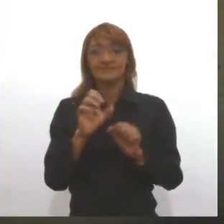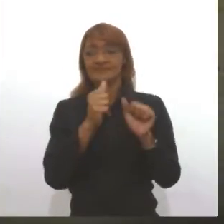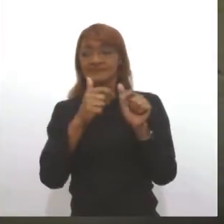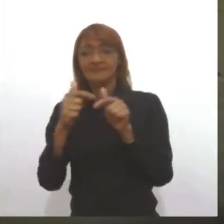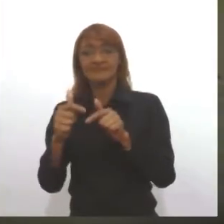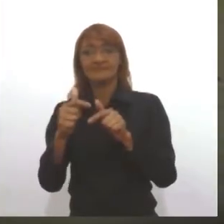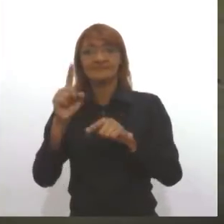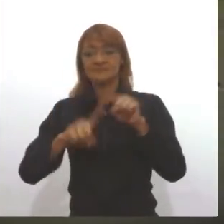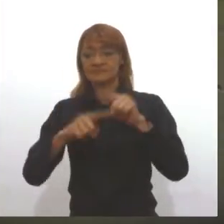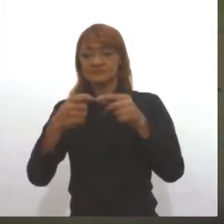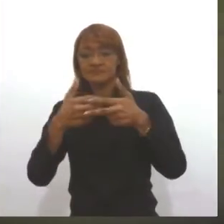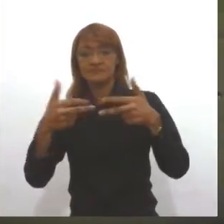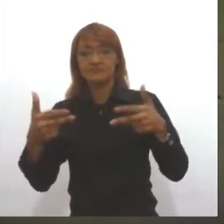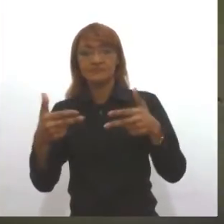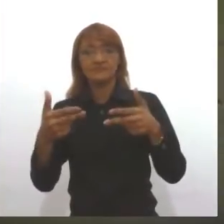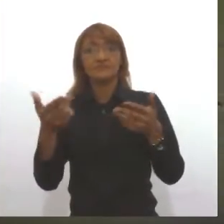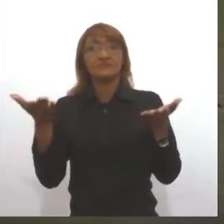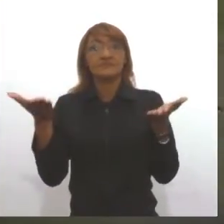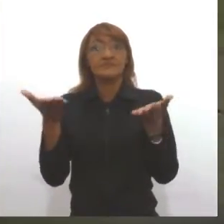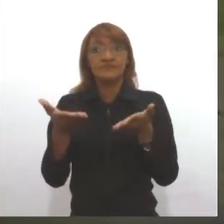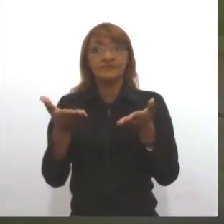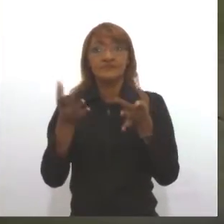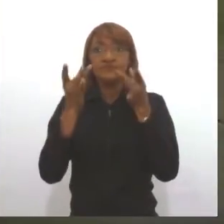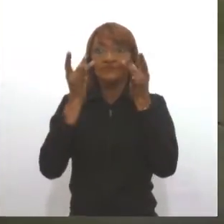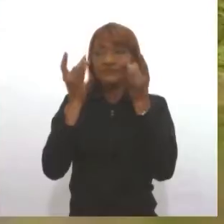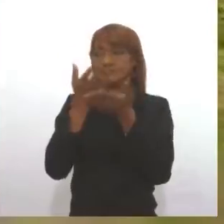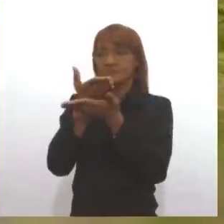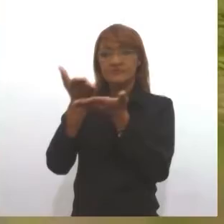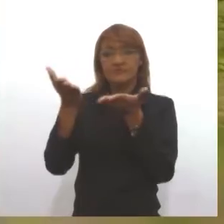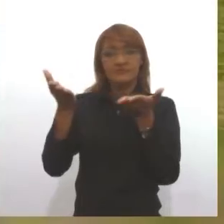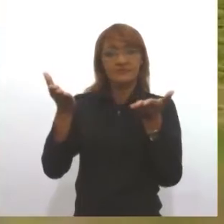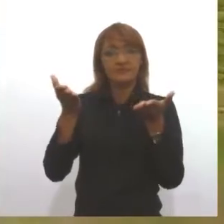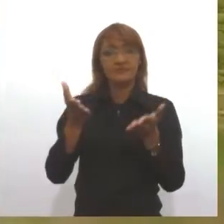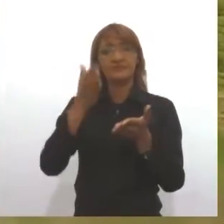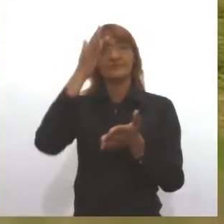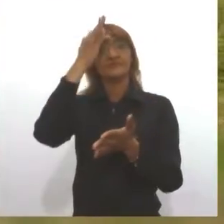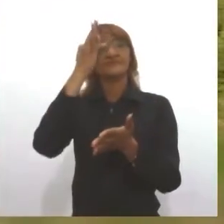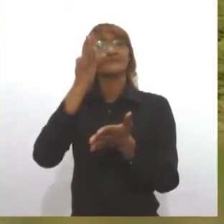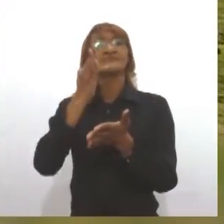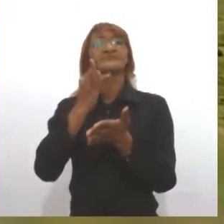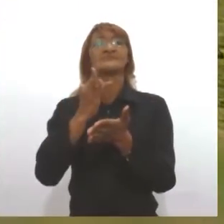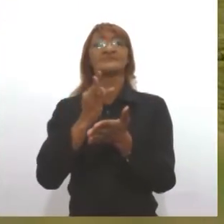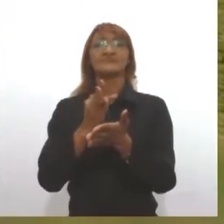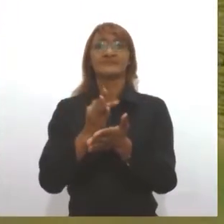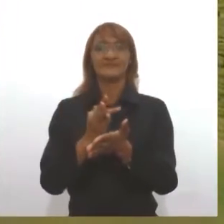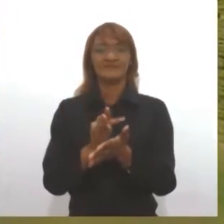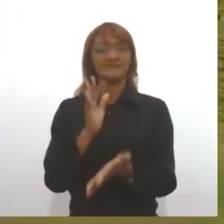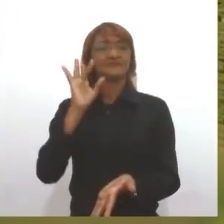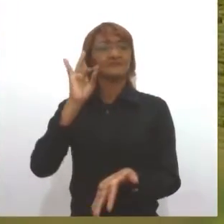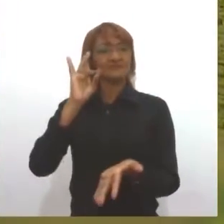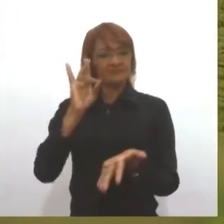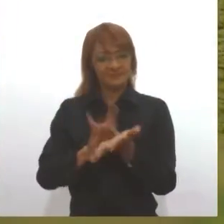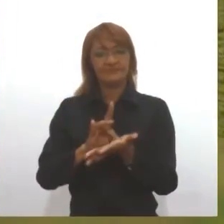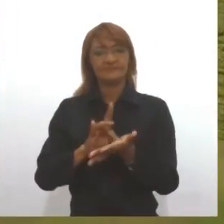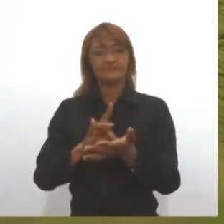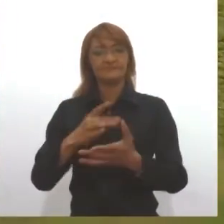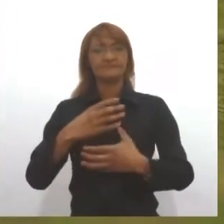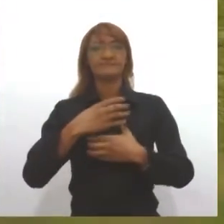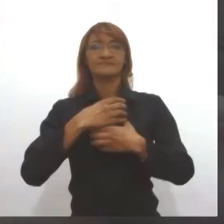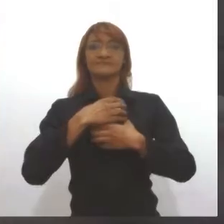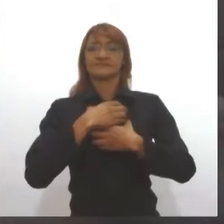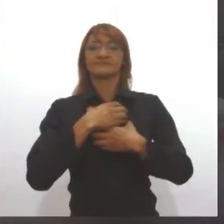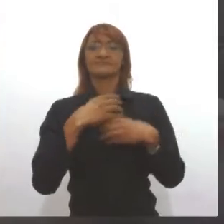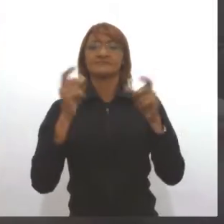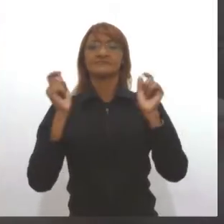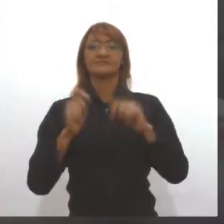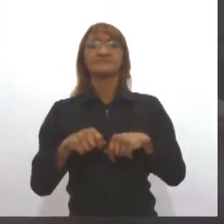material. Quando transcendemos a tudo isso, quando temos a fé como elemento verdadeiro, onde posso